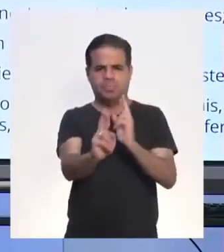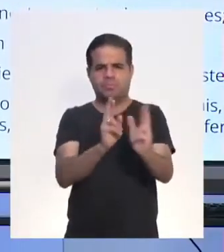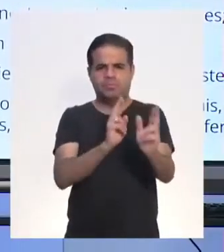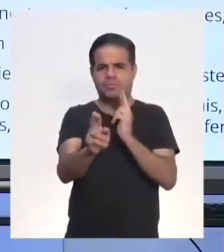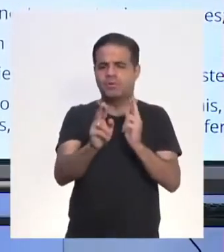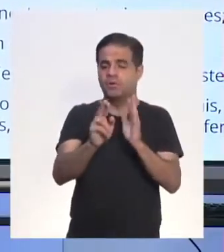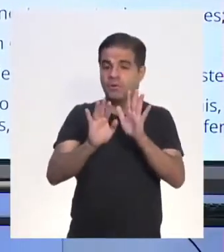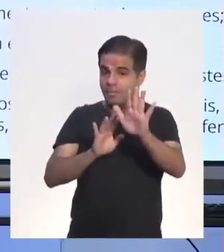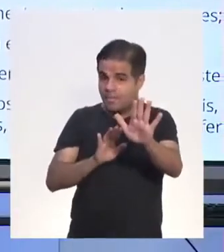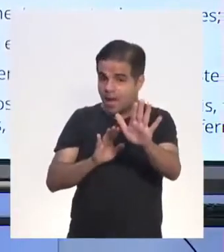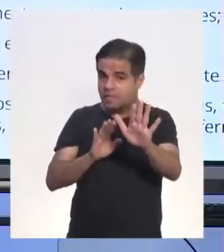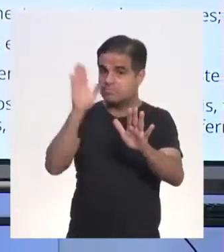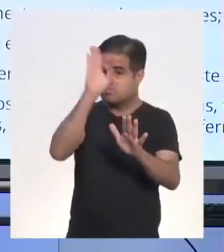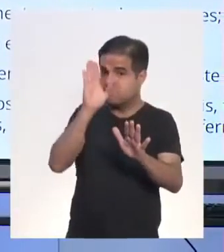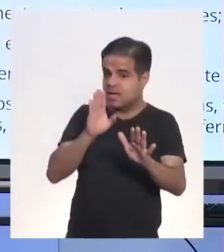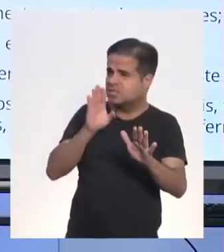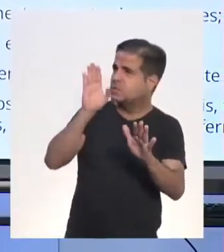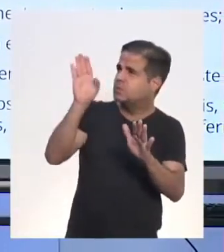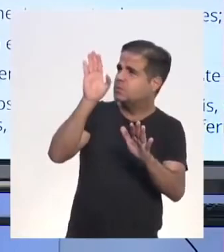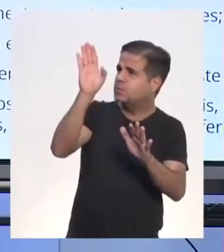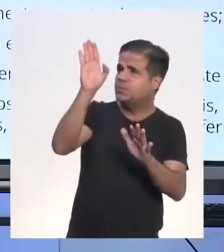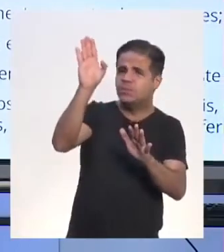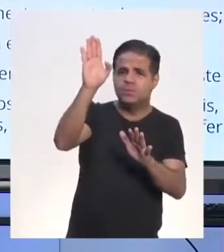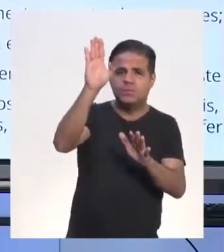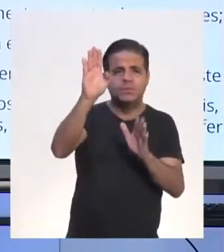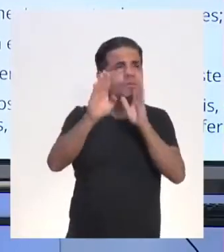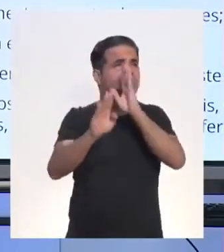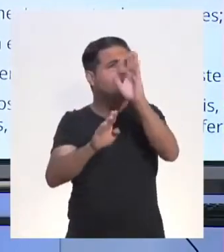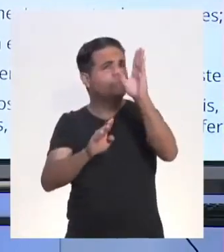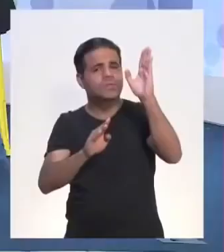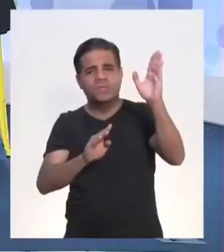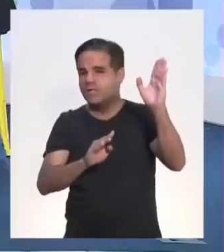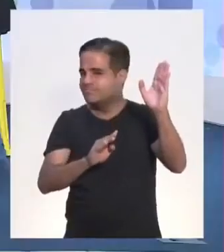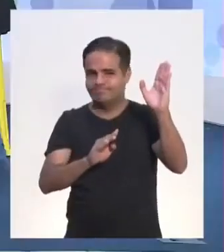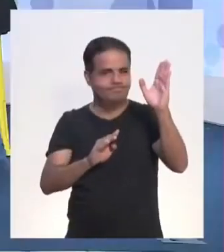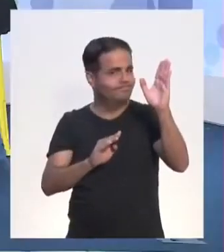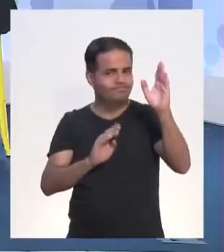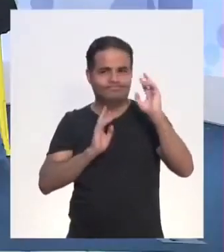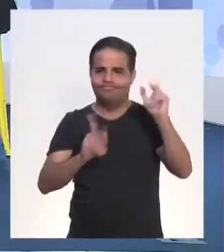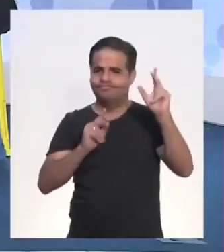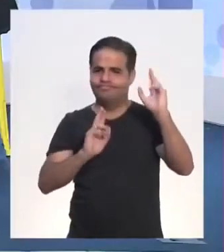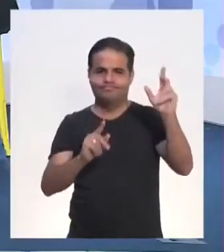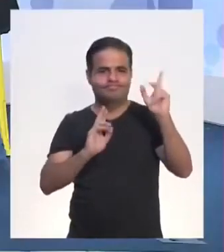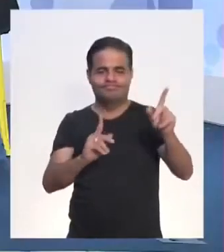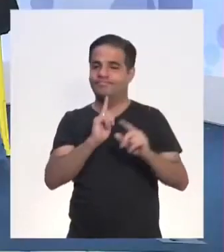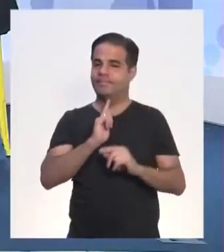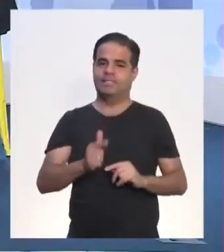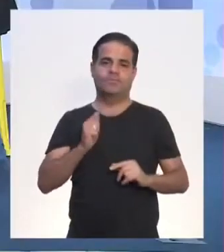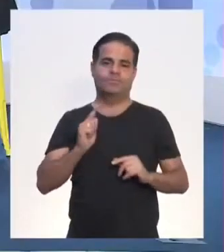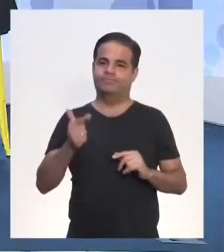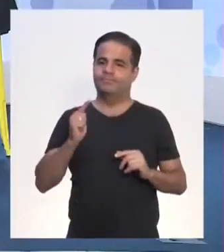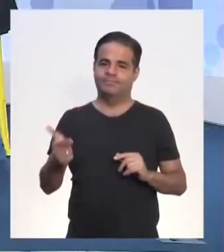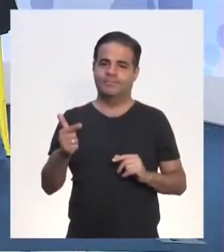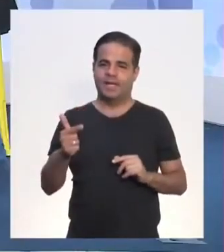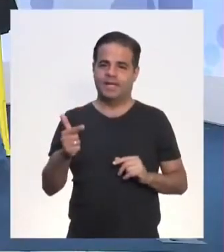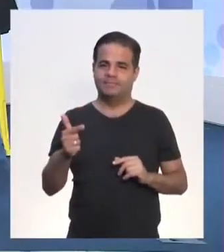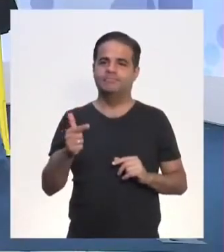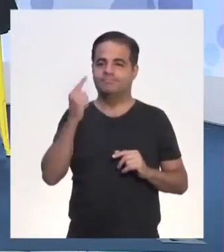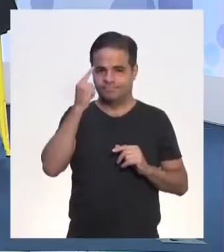por esse Brasilzão todo, você encontra situações assim bem distintas, não é isso? Exato. Mas, vamos lá, já que a gente está falando,